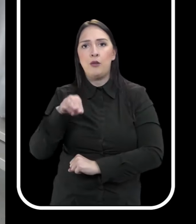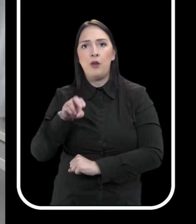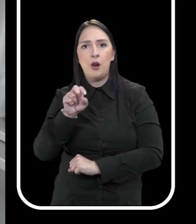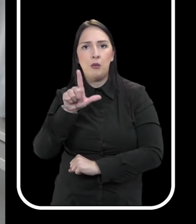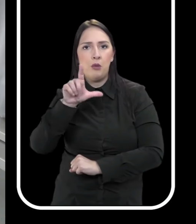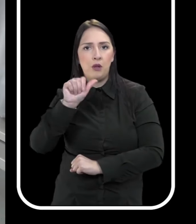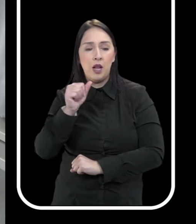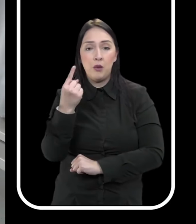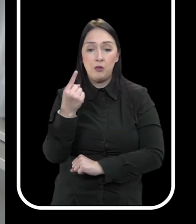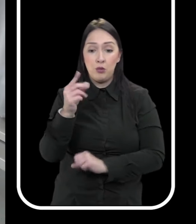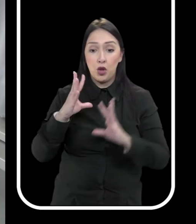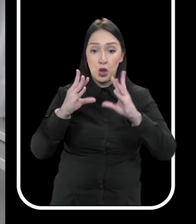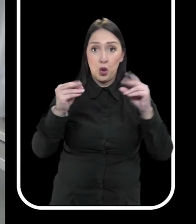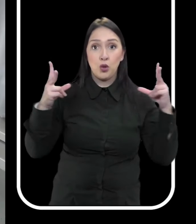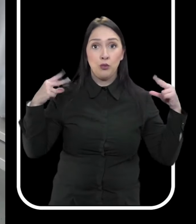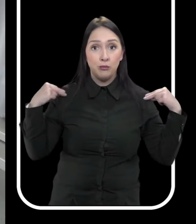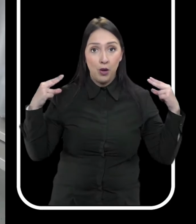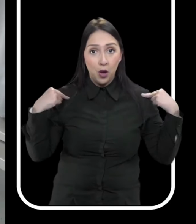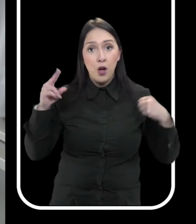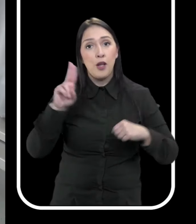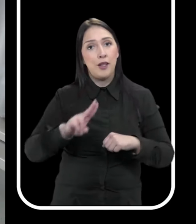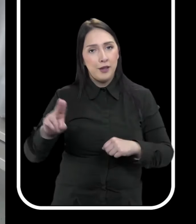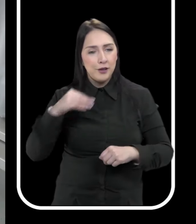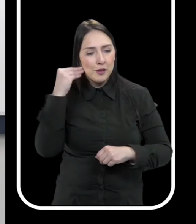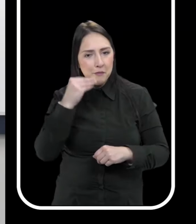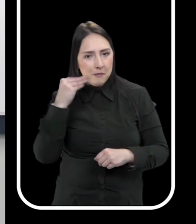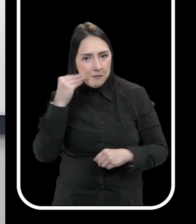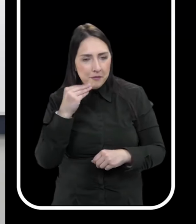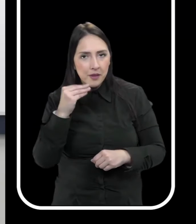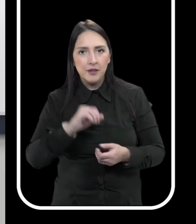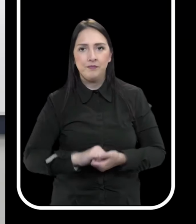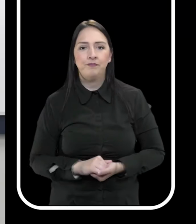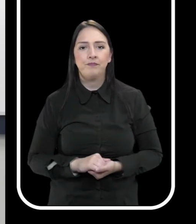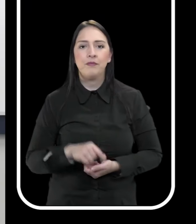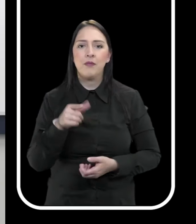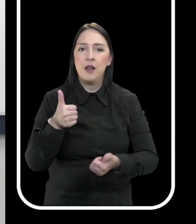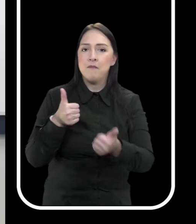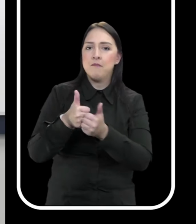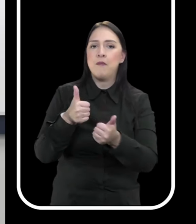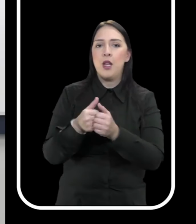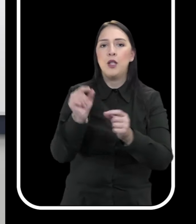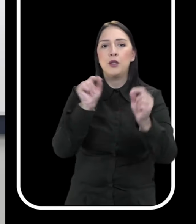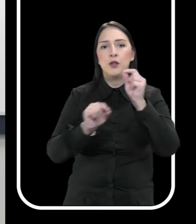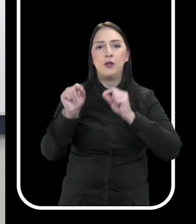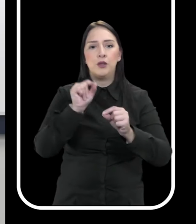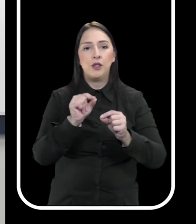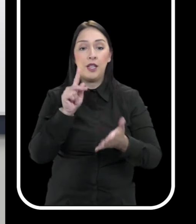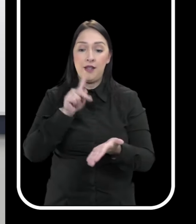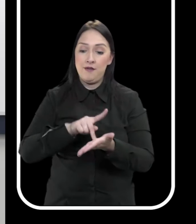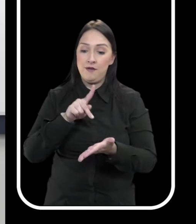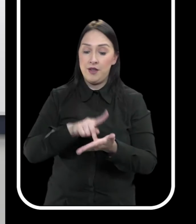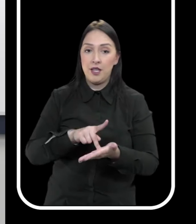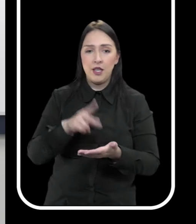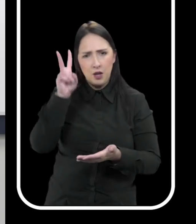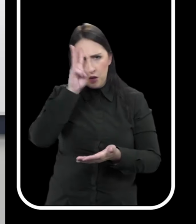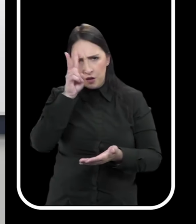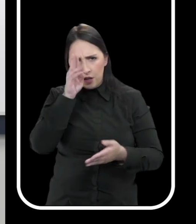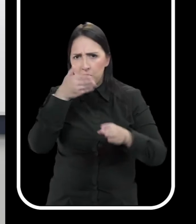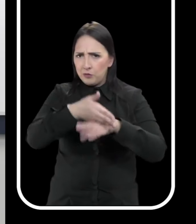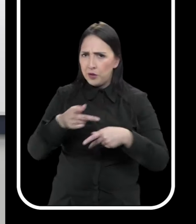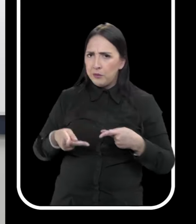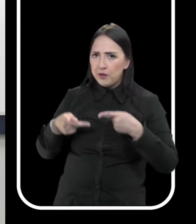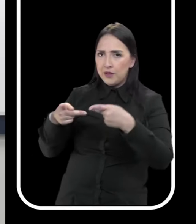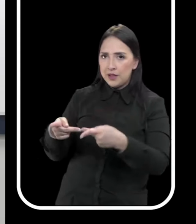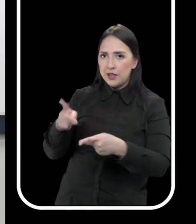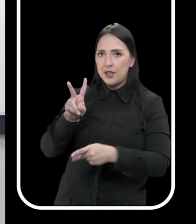Sim. Todos os nossos pilotos, eles utilizam simuladores que são muito próximos da realidade. Eu lembro que numa visita